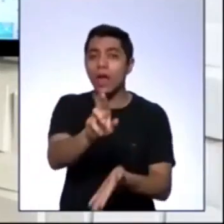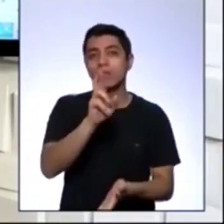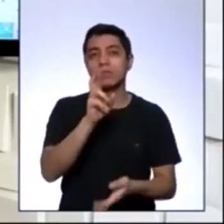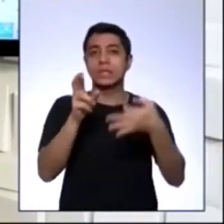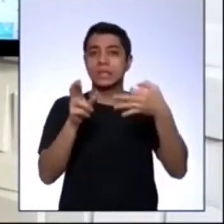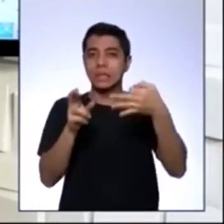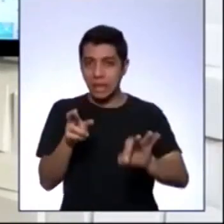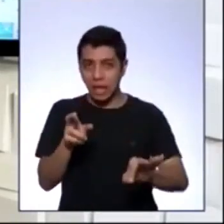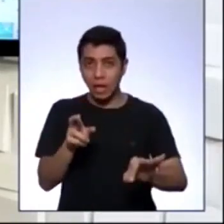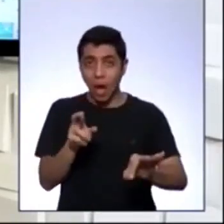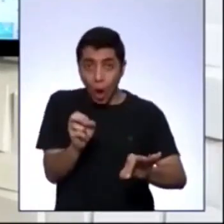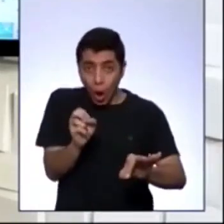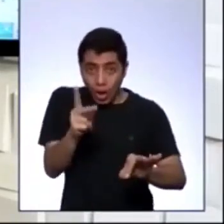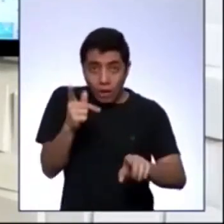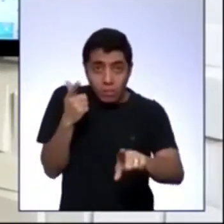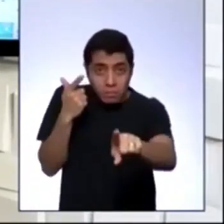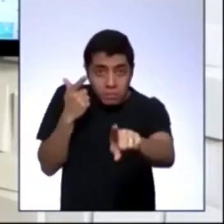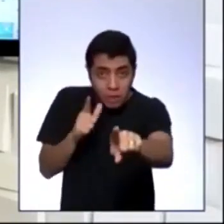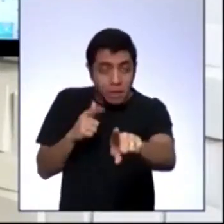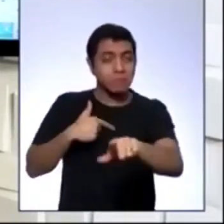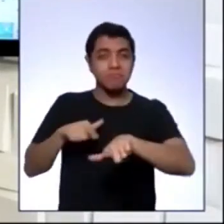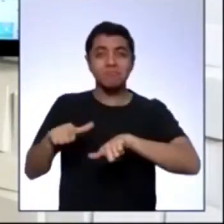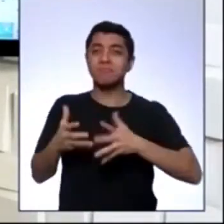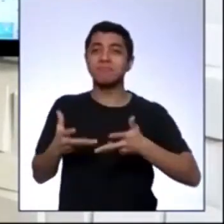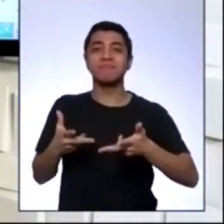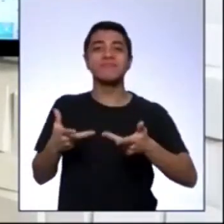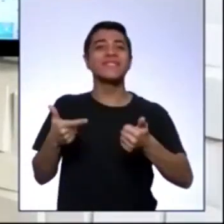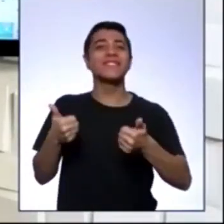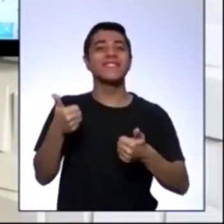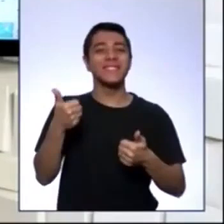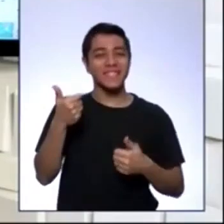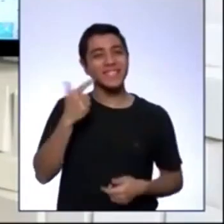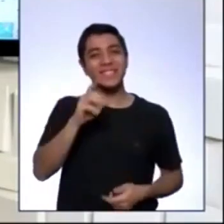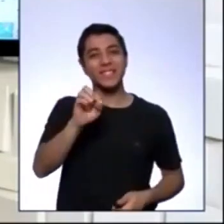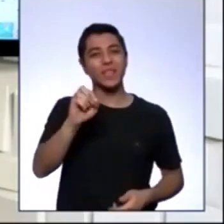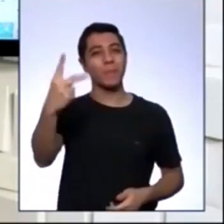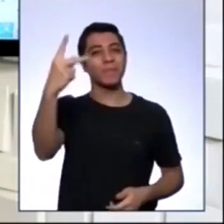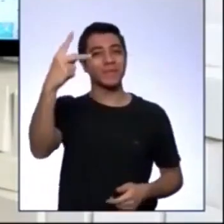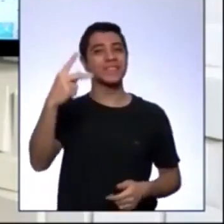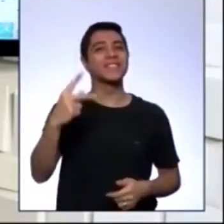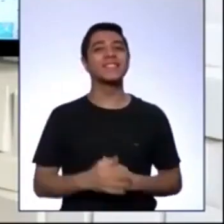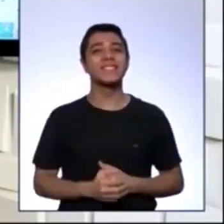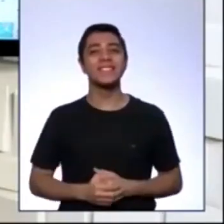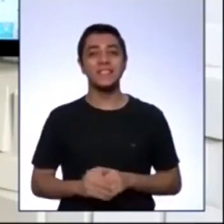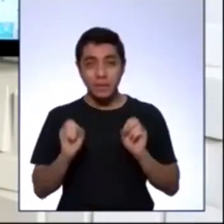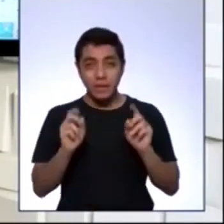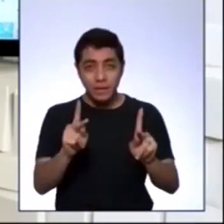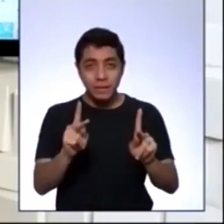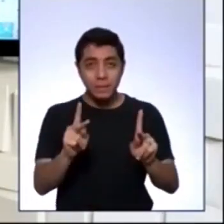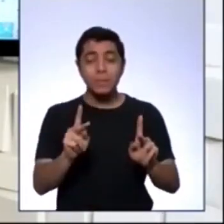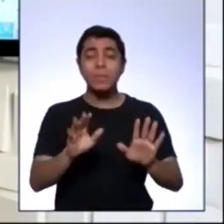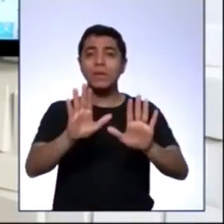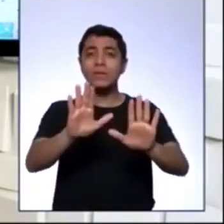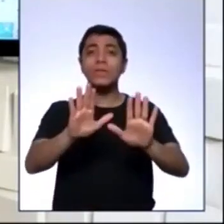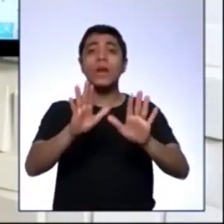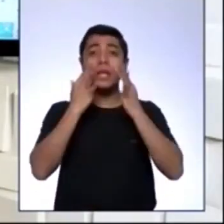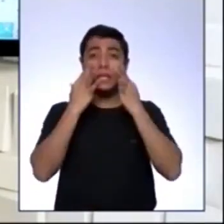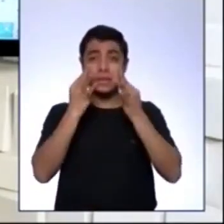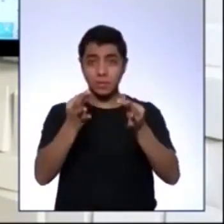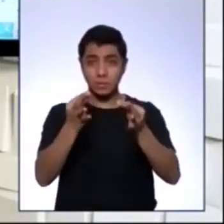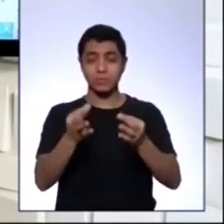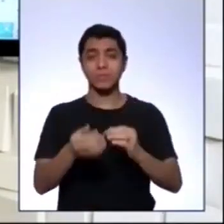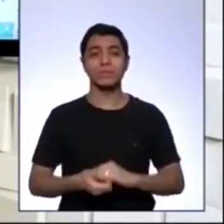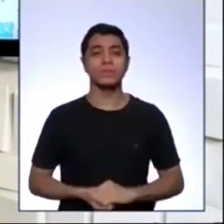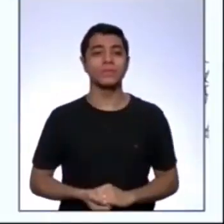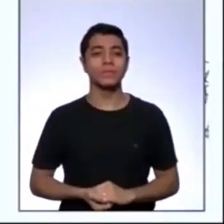trabalho é a top Beleza velho Tobi não rapaz agora continuo